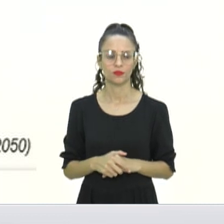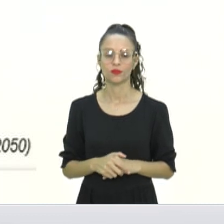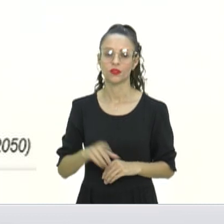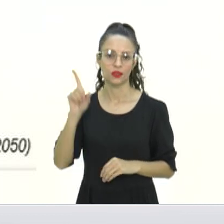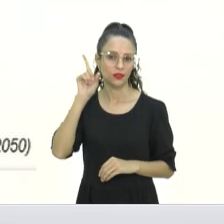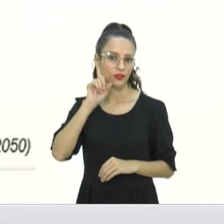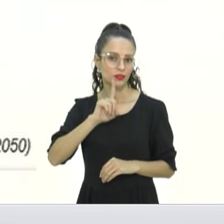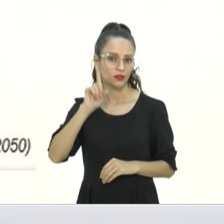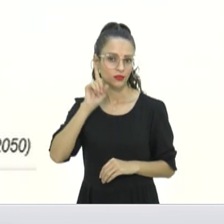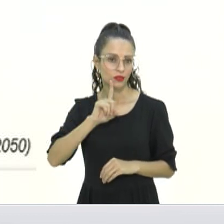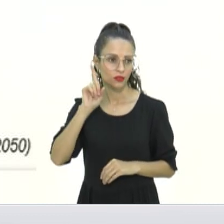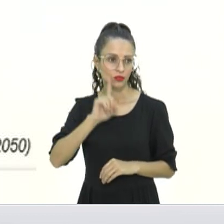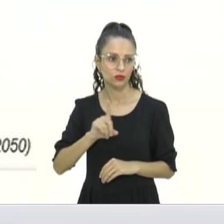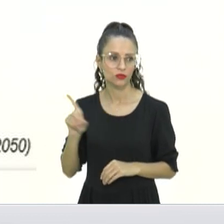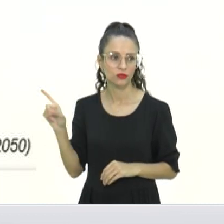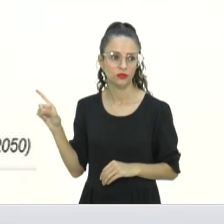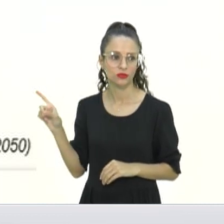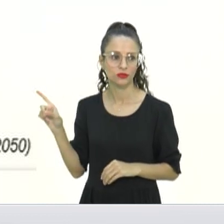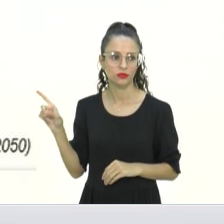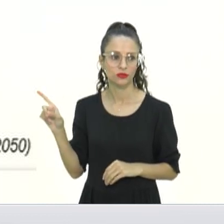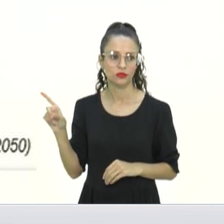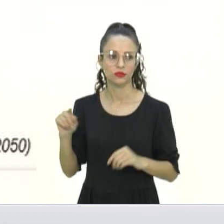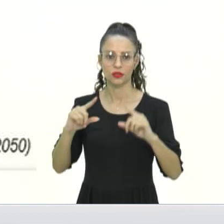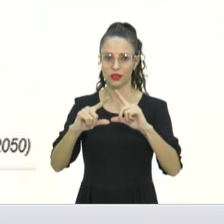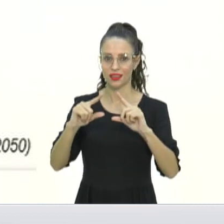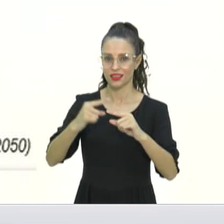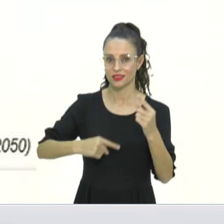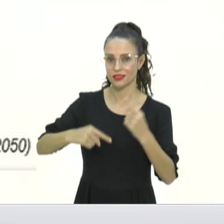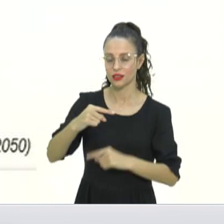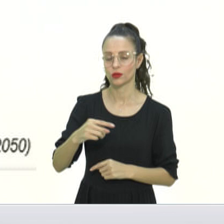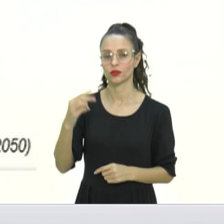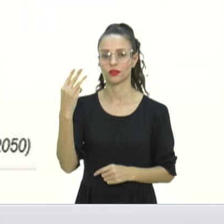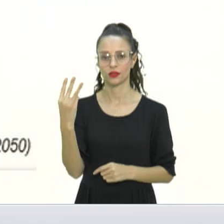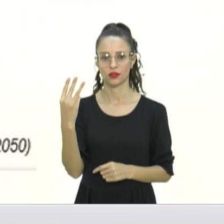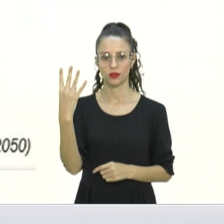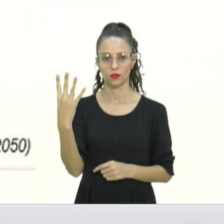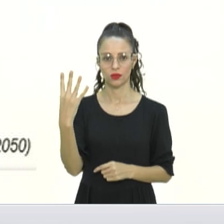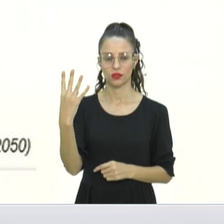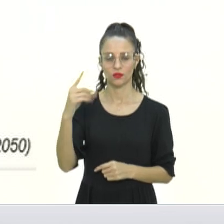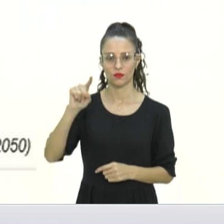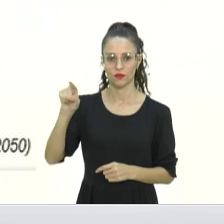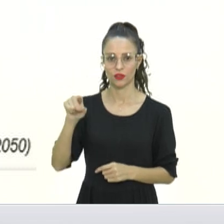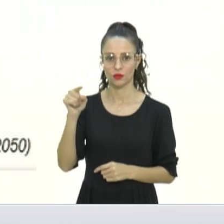Os Estados Unidos, gente, eles reciclam